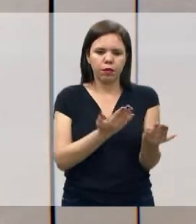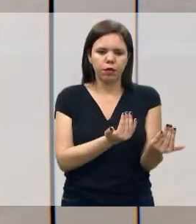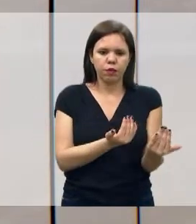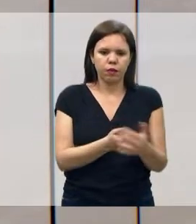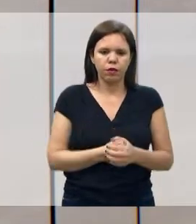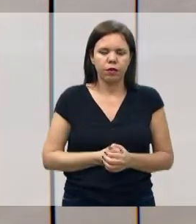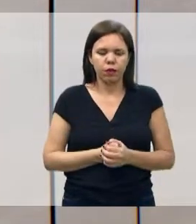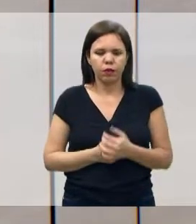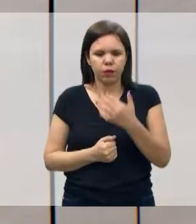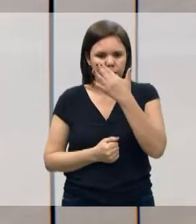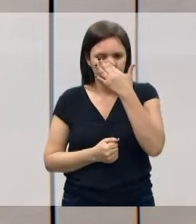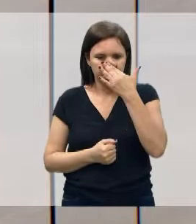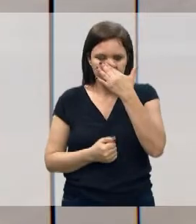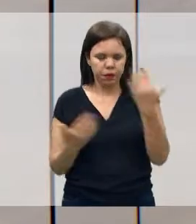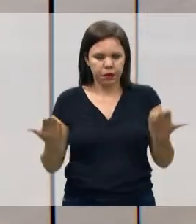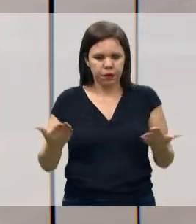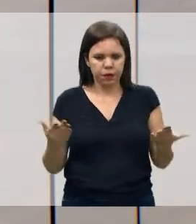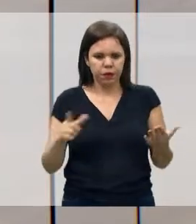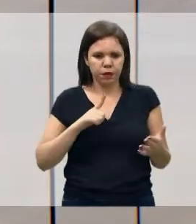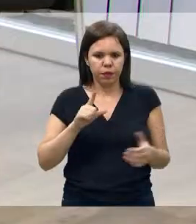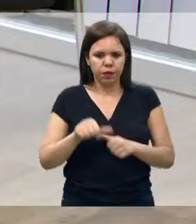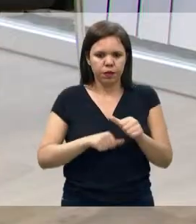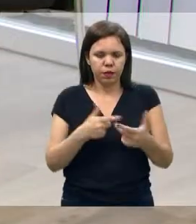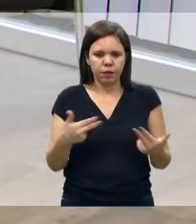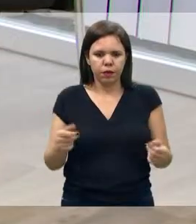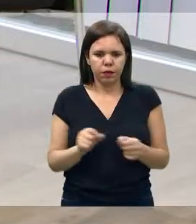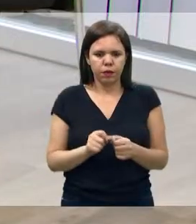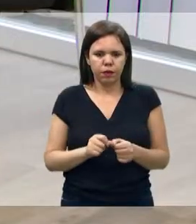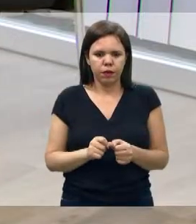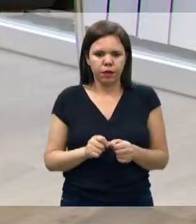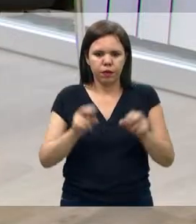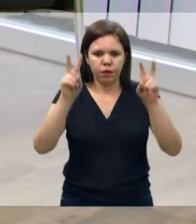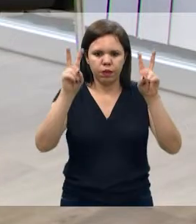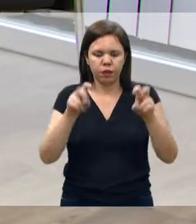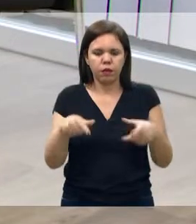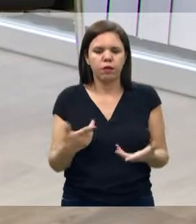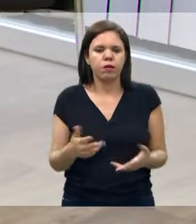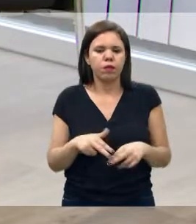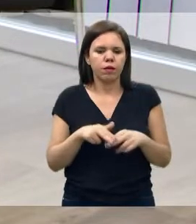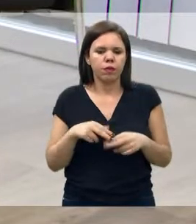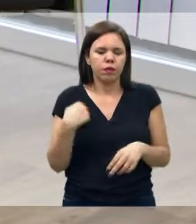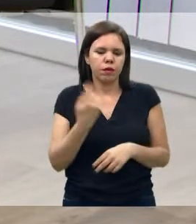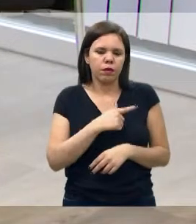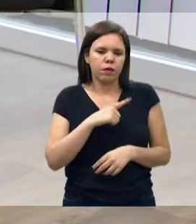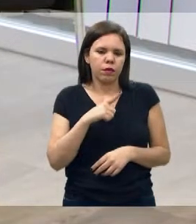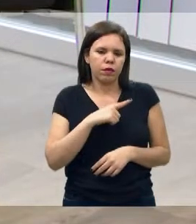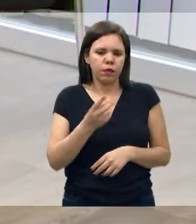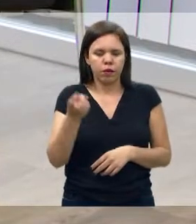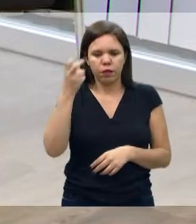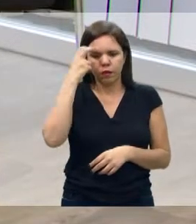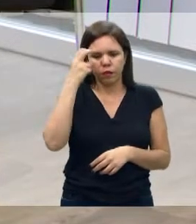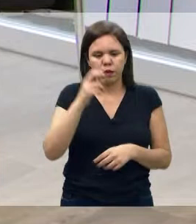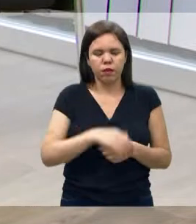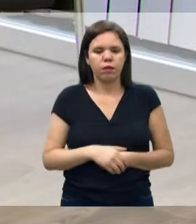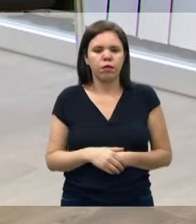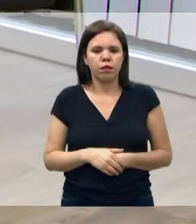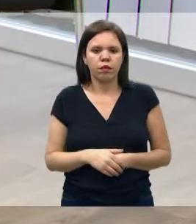juventude. E agora a gente tem que mudar o paradigma, até por conta nós temos aí a cultura,